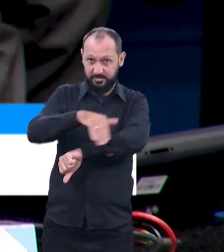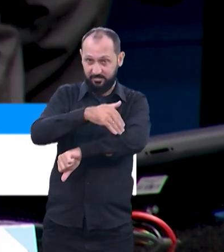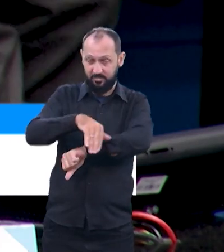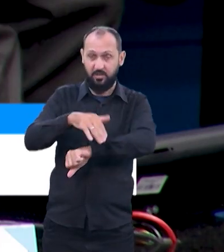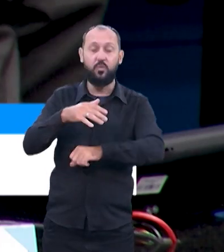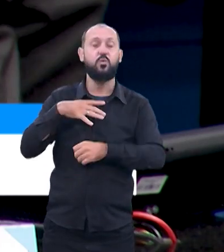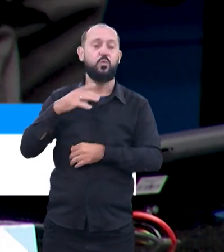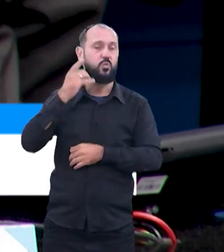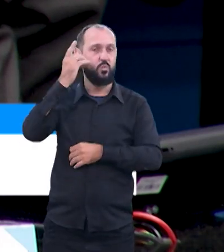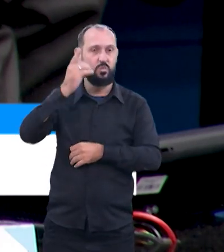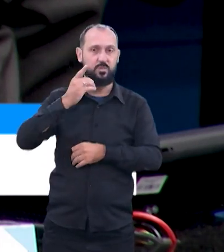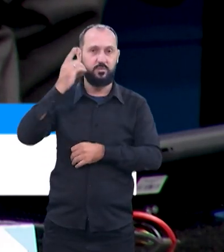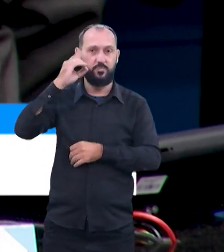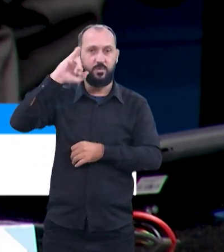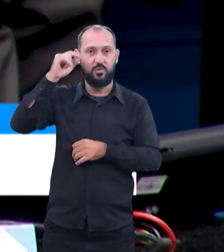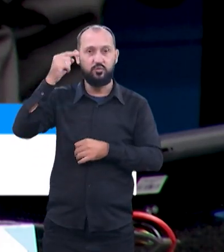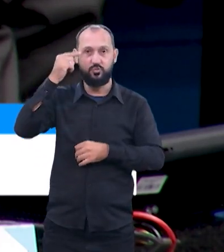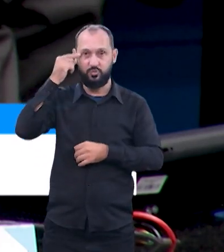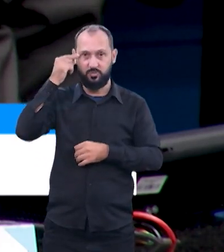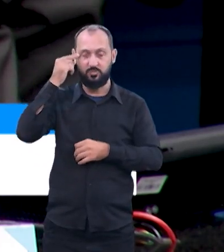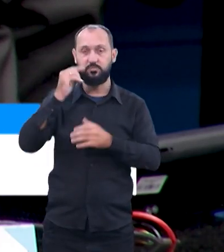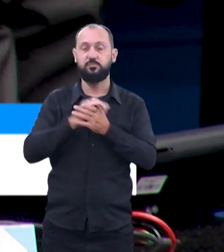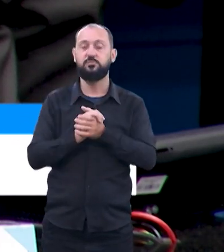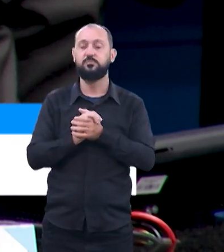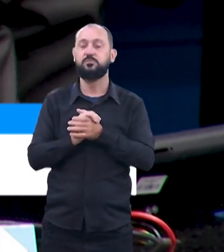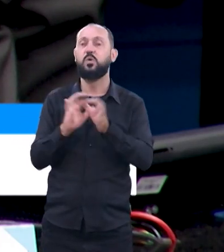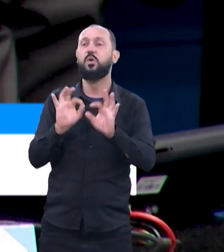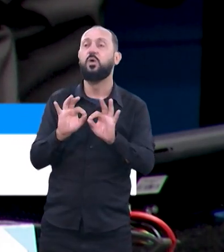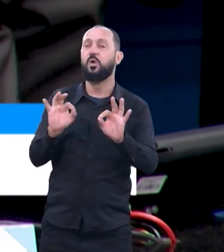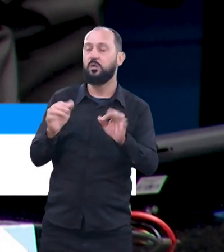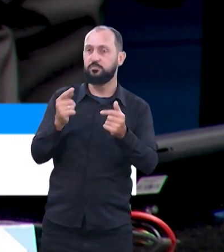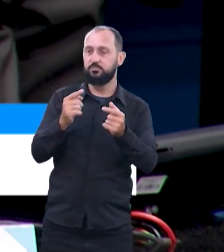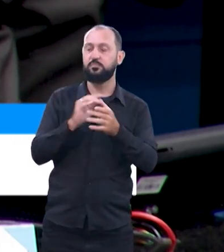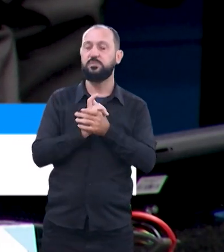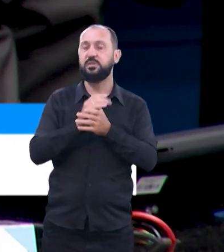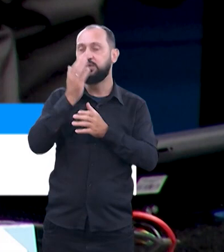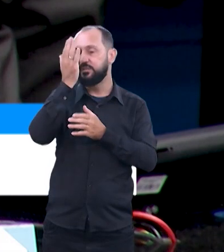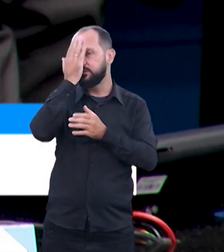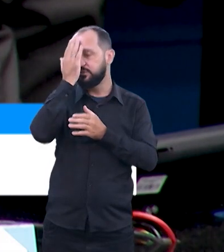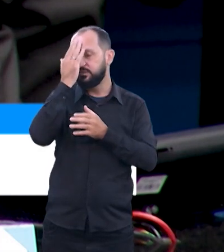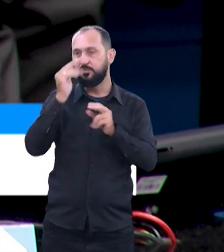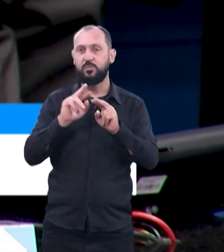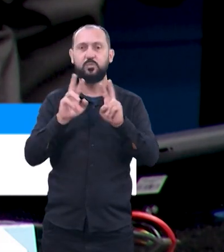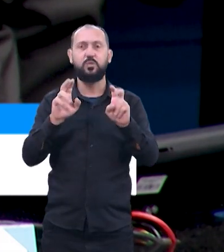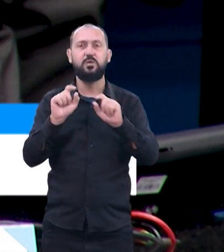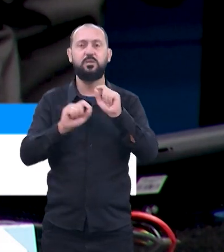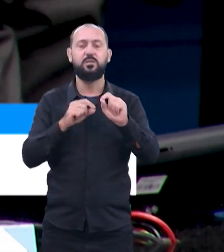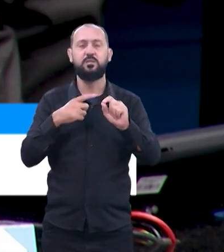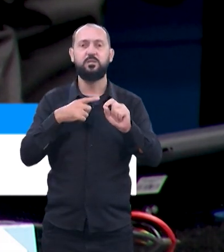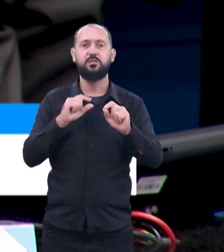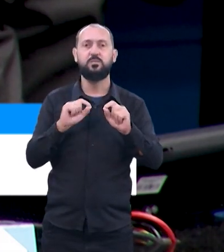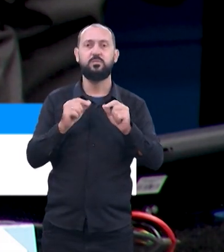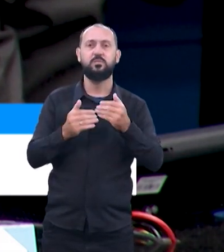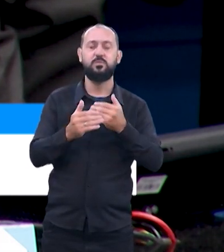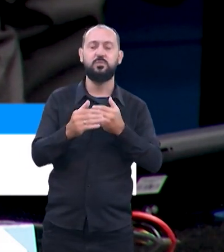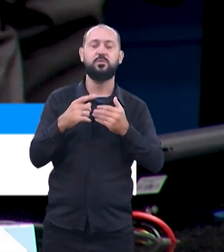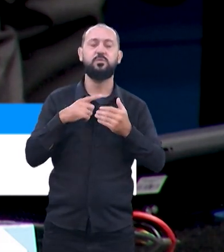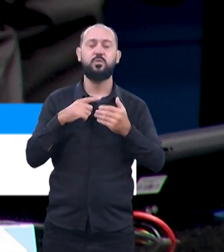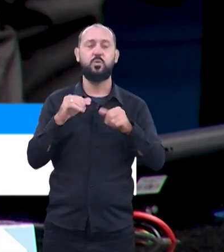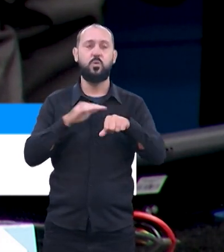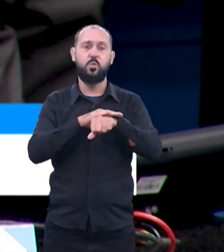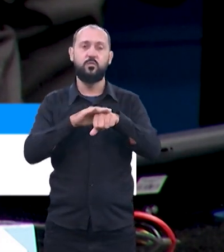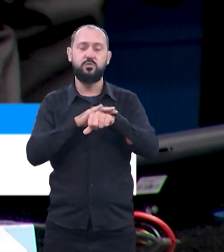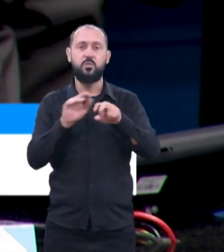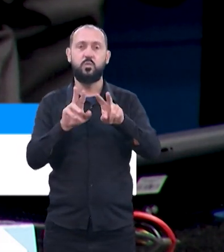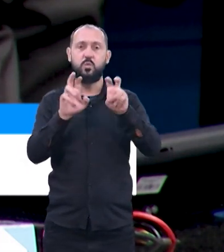de estradas, né, que é o nosso Roberto Rachioca. Ótimo. E que entende o assunto, ele